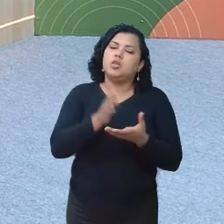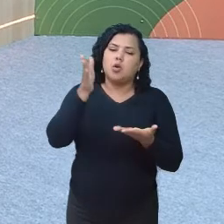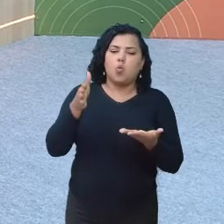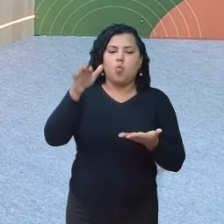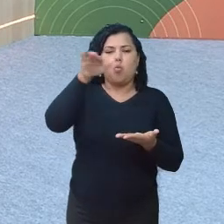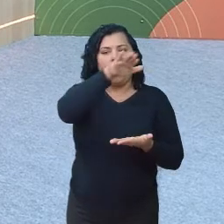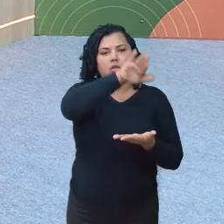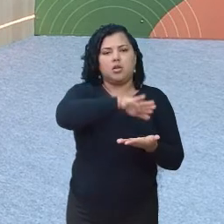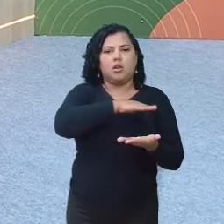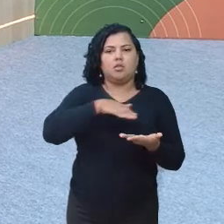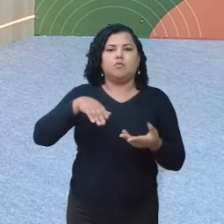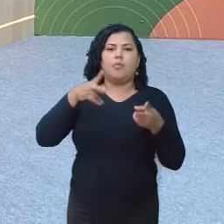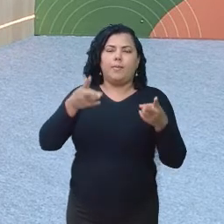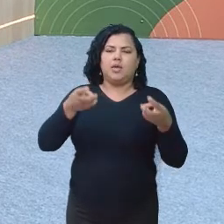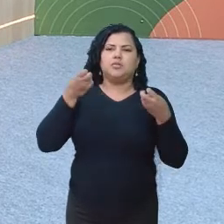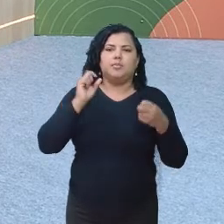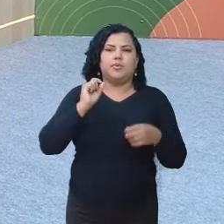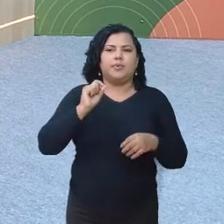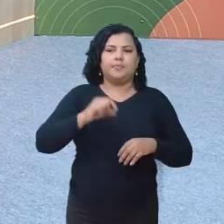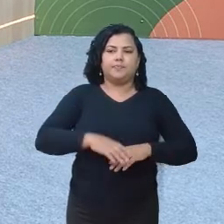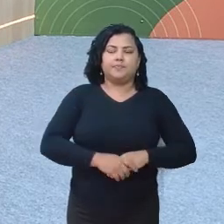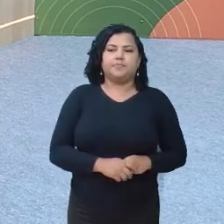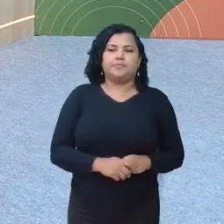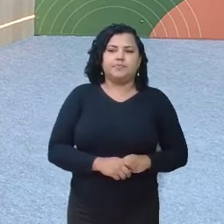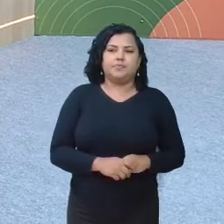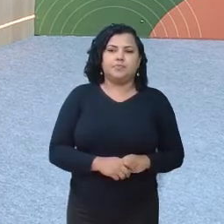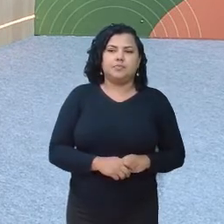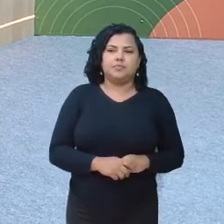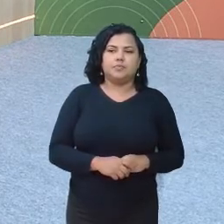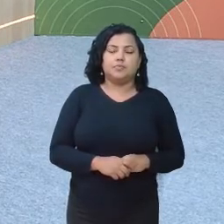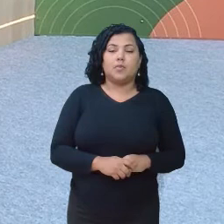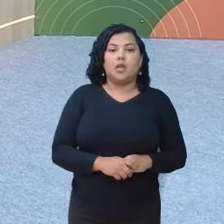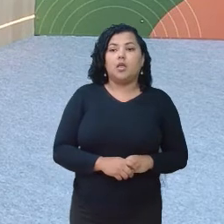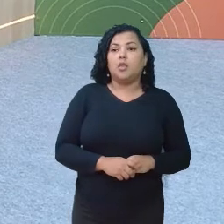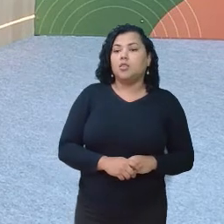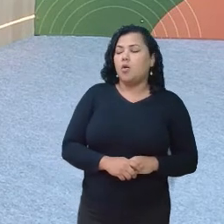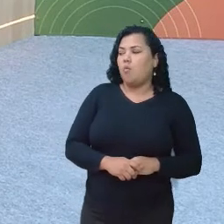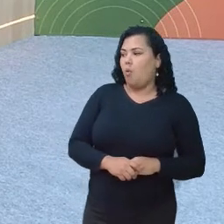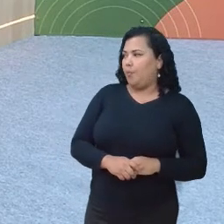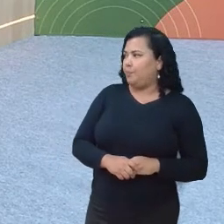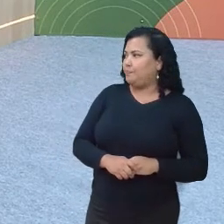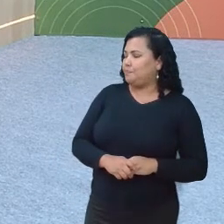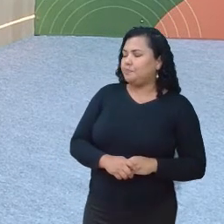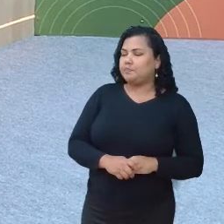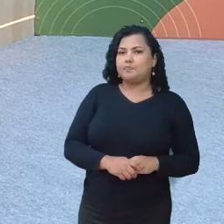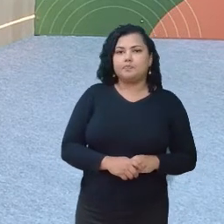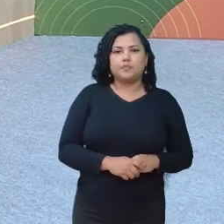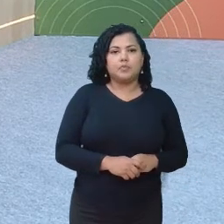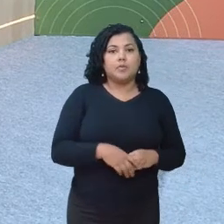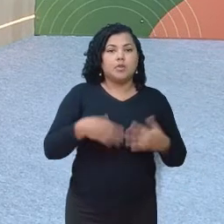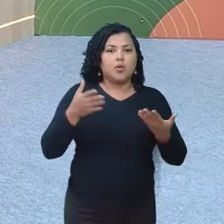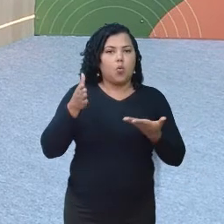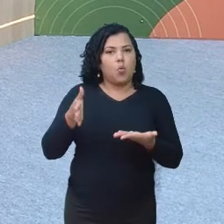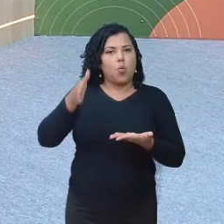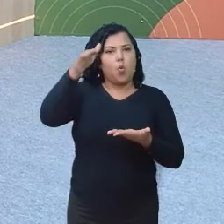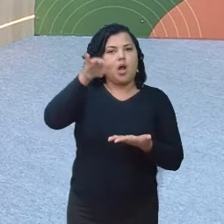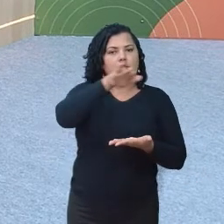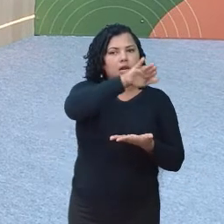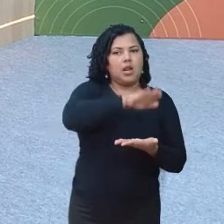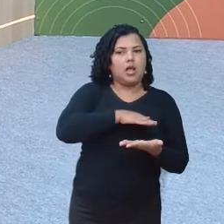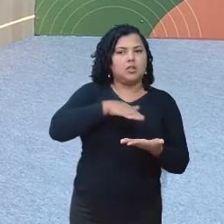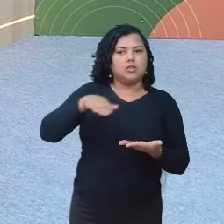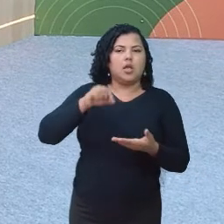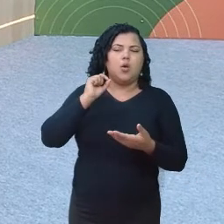classificado. Vamos ver aqui basicamente o seguinte. Então, olhar para os lados de um quadrilátero é meio